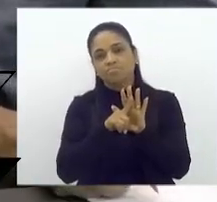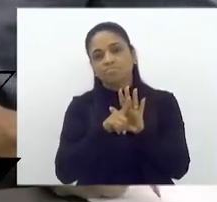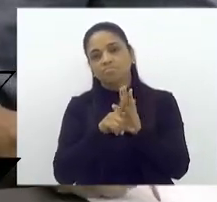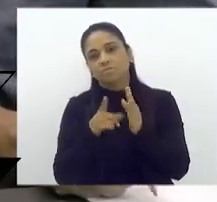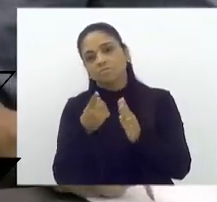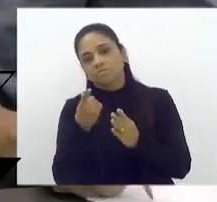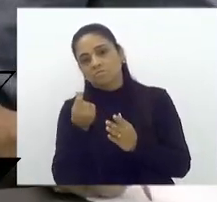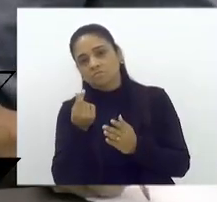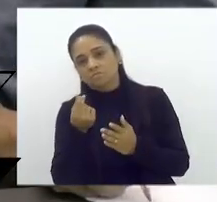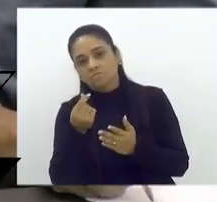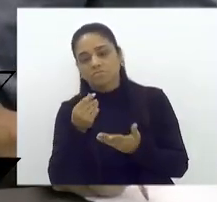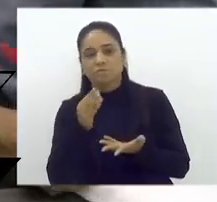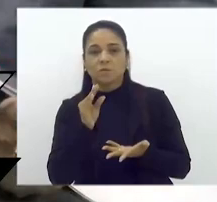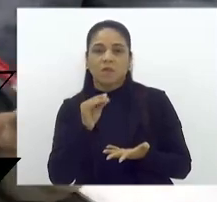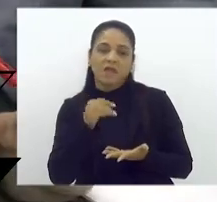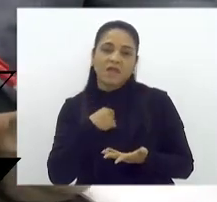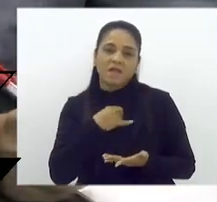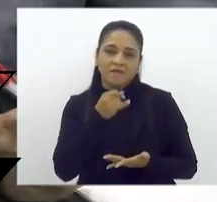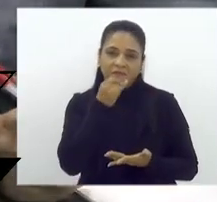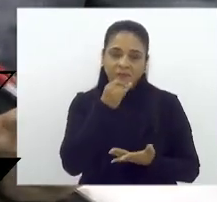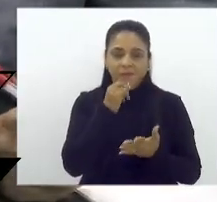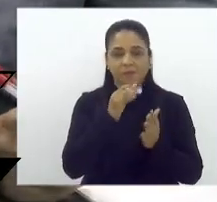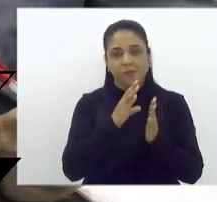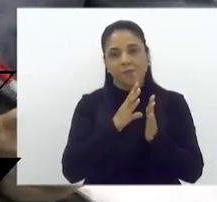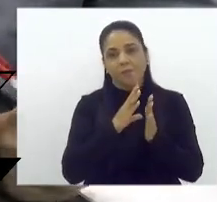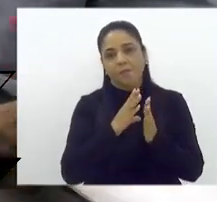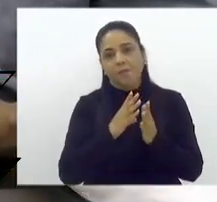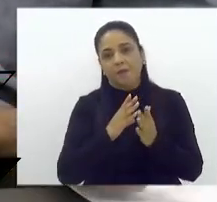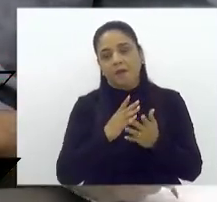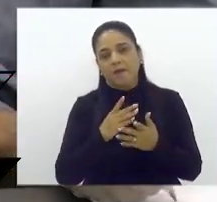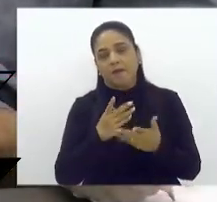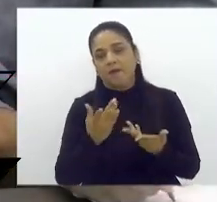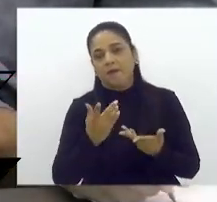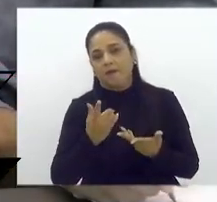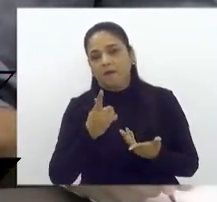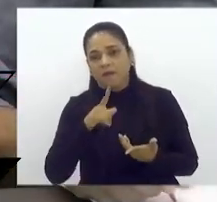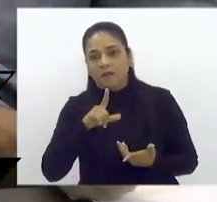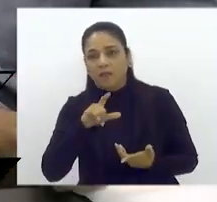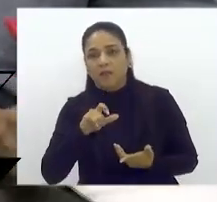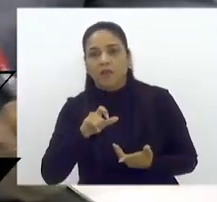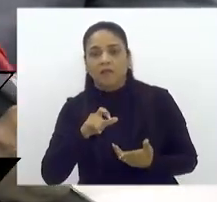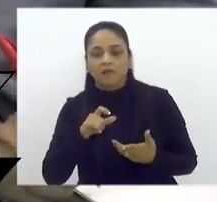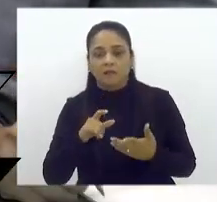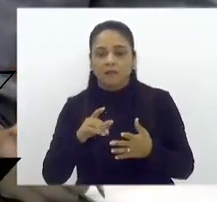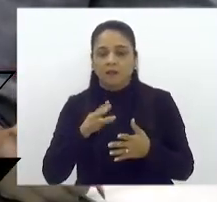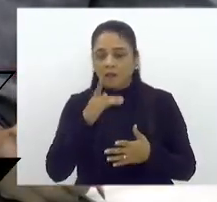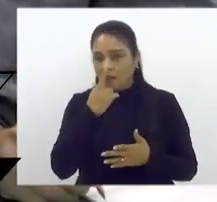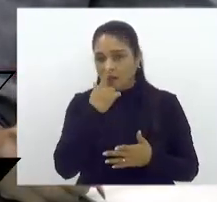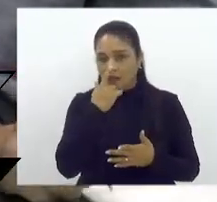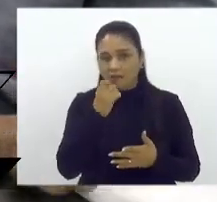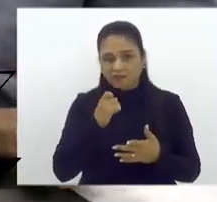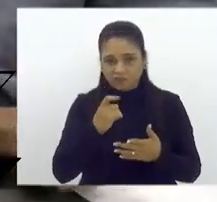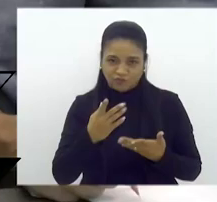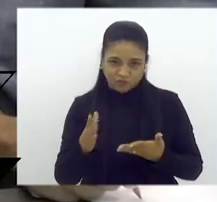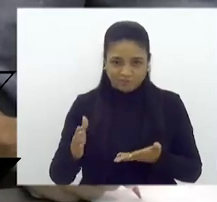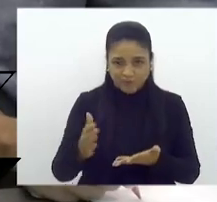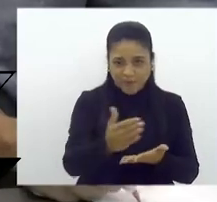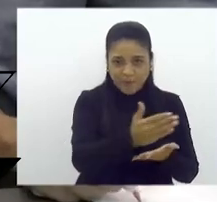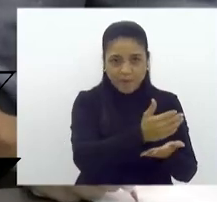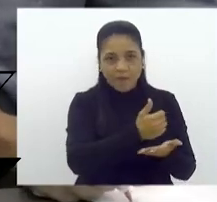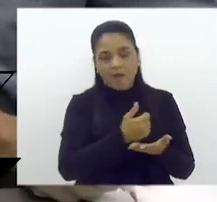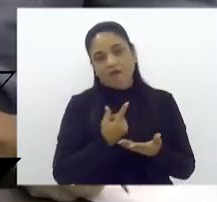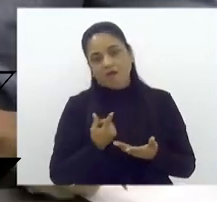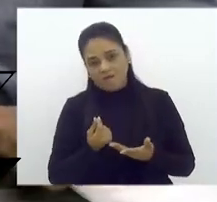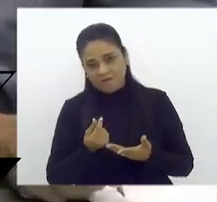remuneração aos catadores por material coletado e outros que constam valores. Então, eu quero registrar que a gente